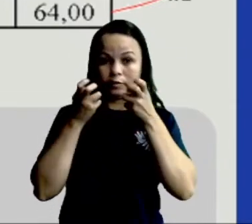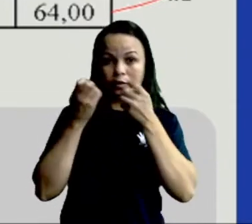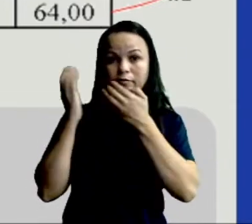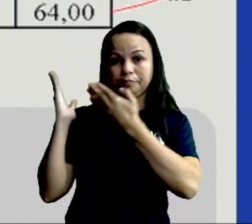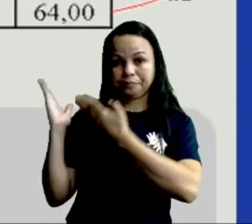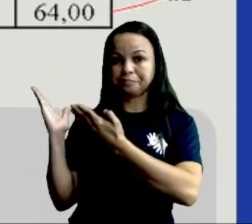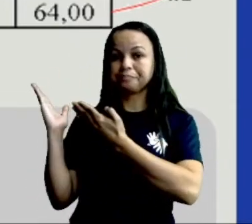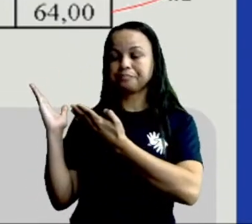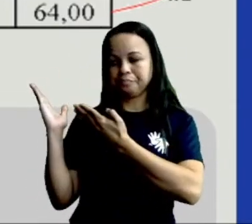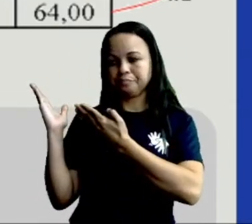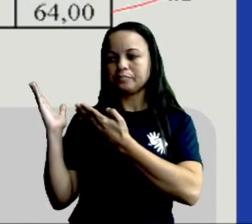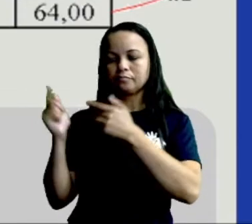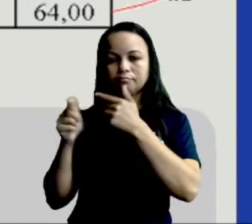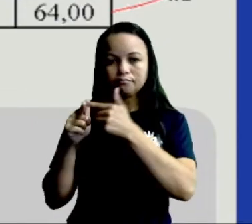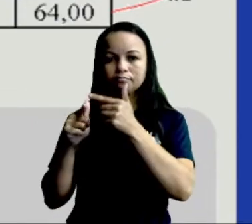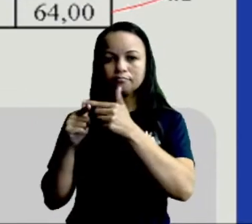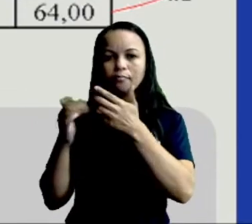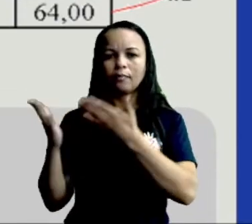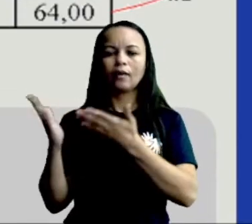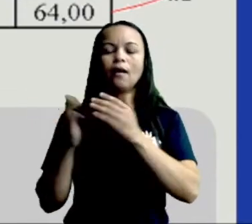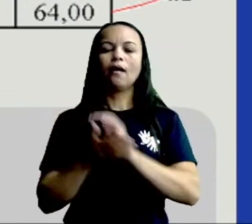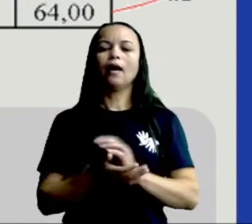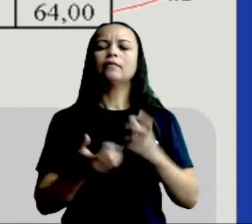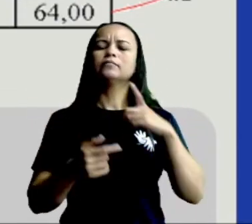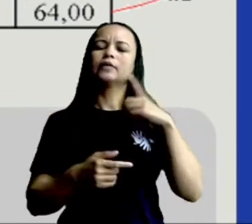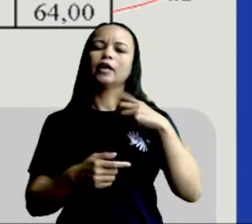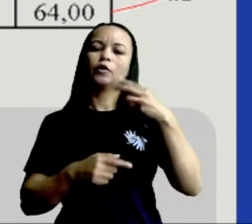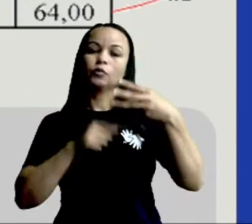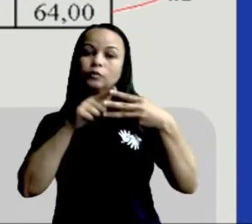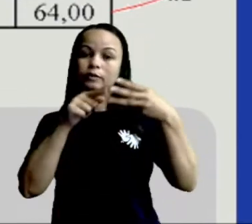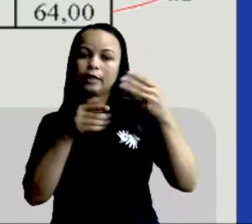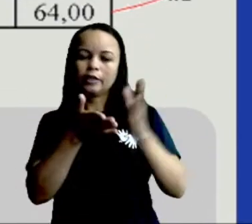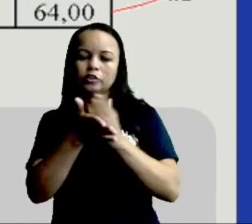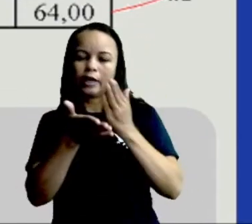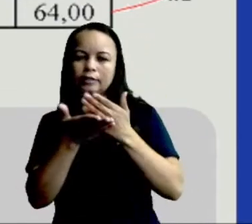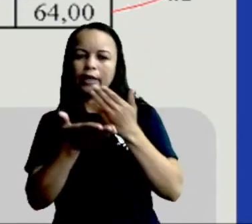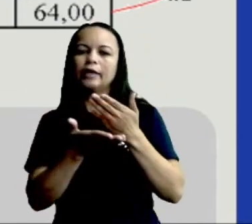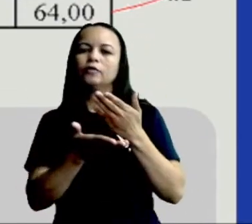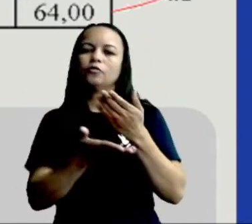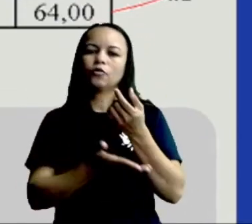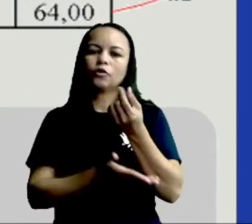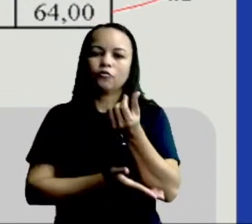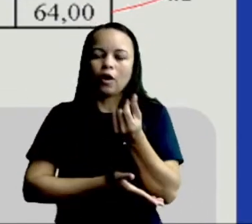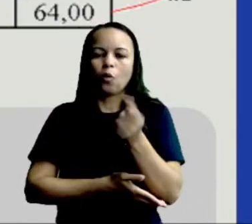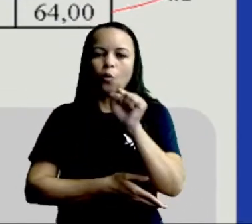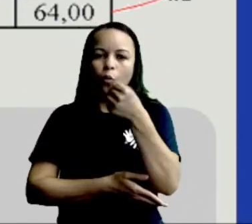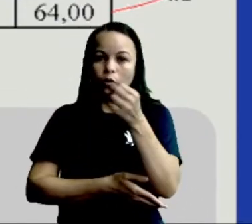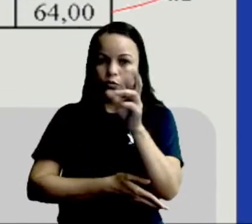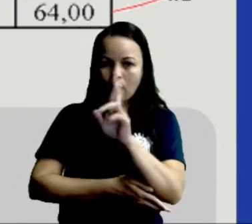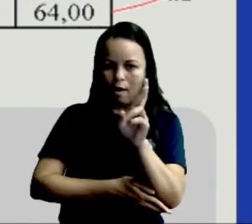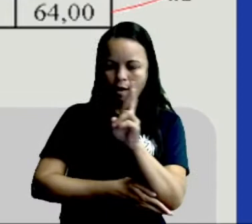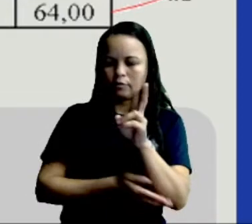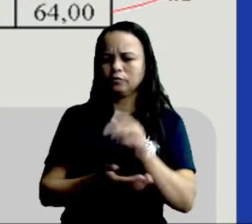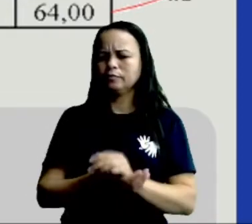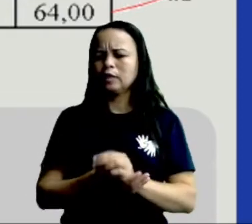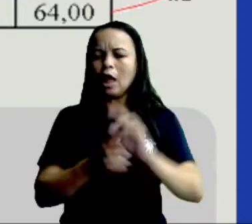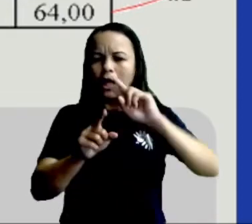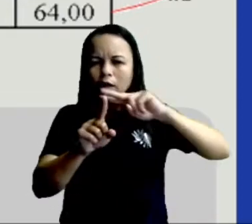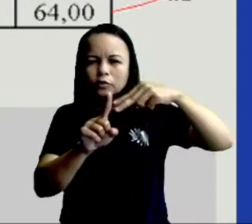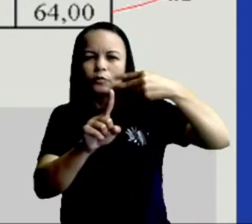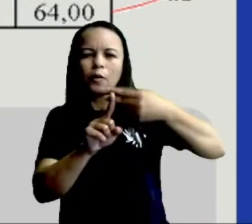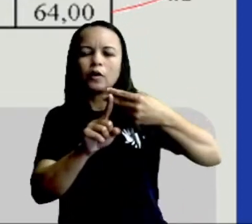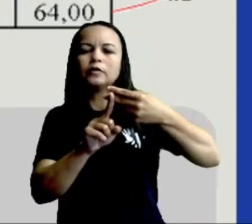ao lado, né, do problema. Eu tenho 3 cadernos que custam R$8. Dobrei a quantidade de